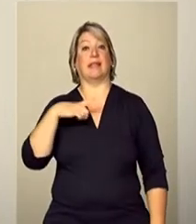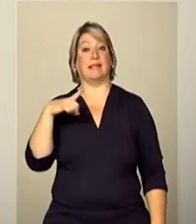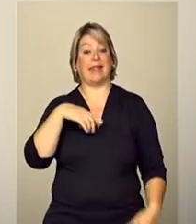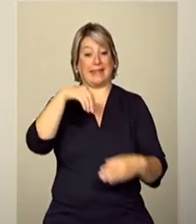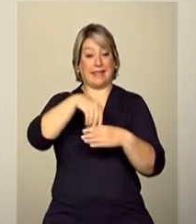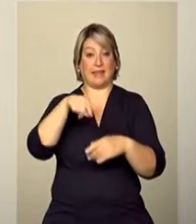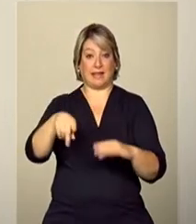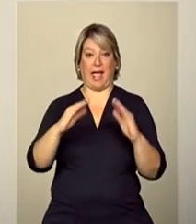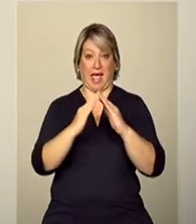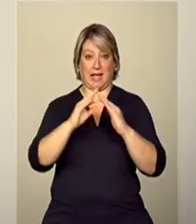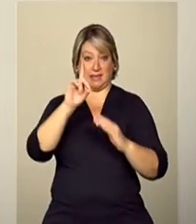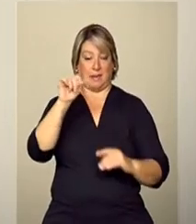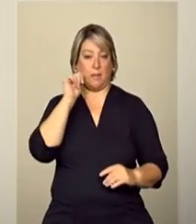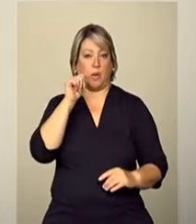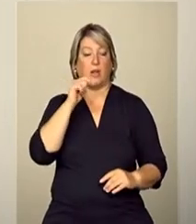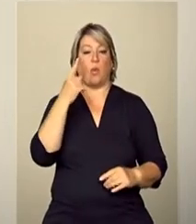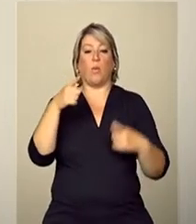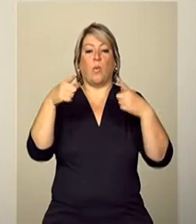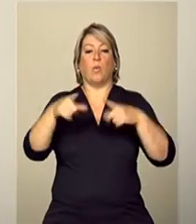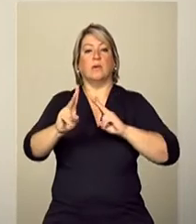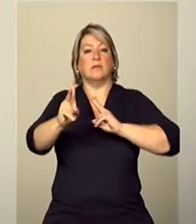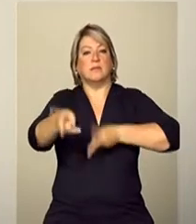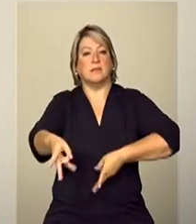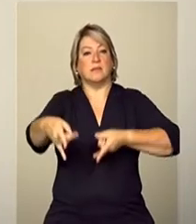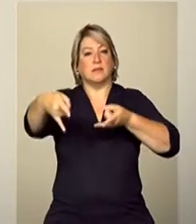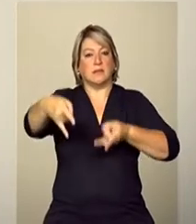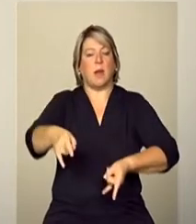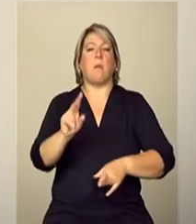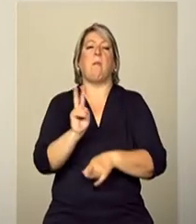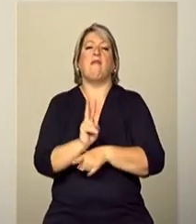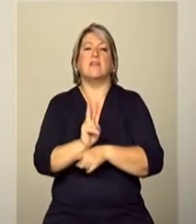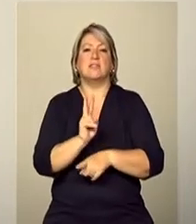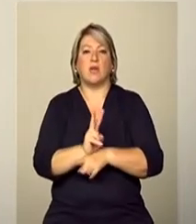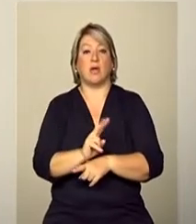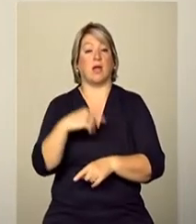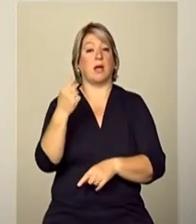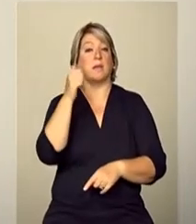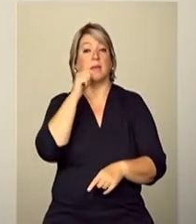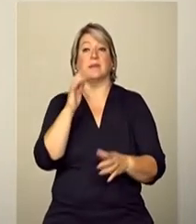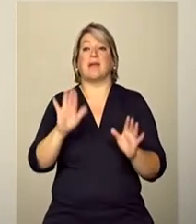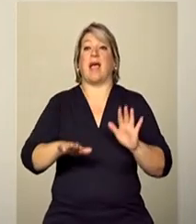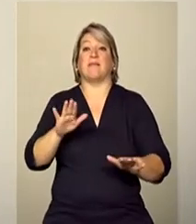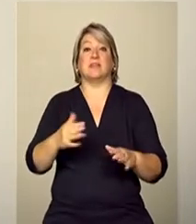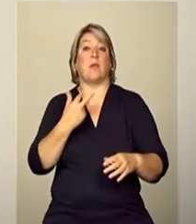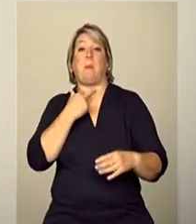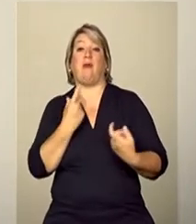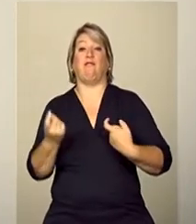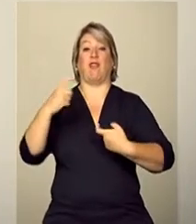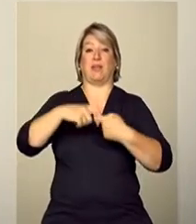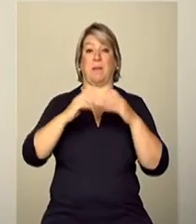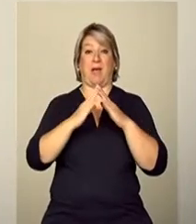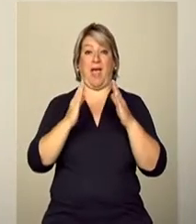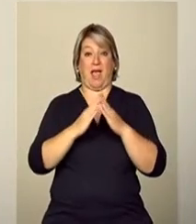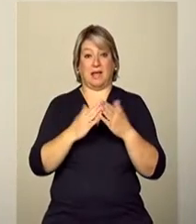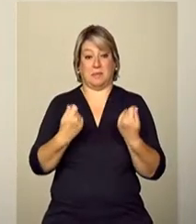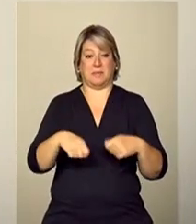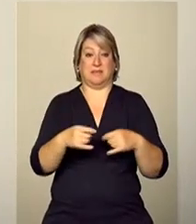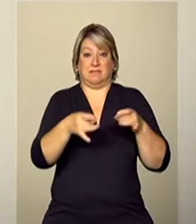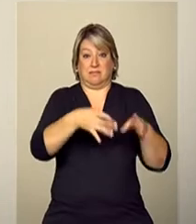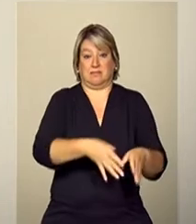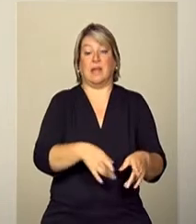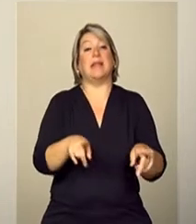ter lá na casa da mulher um alojamento provisório para aquelas que tiverem que sair de casa e também